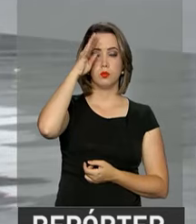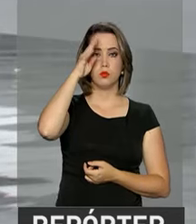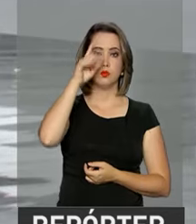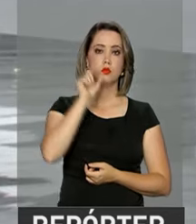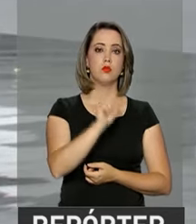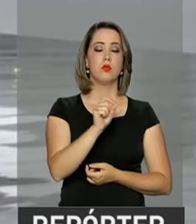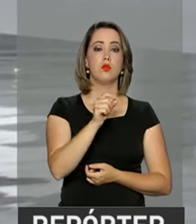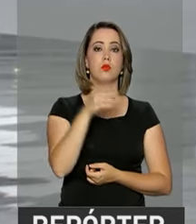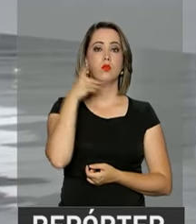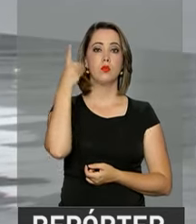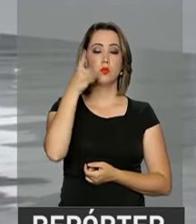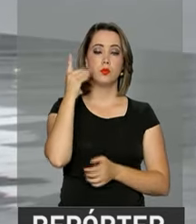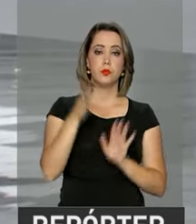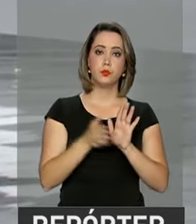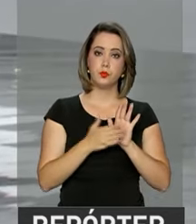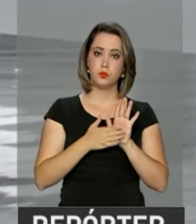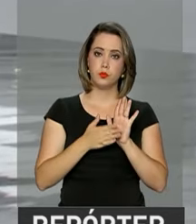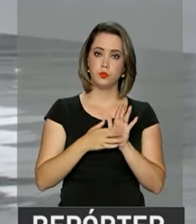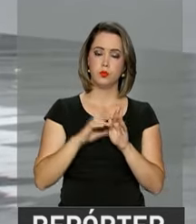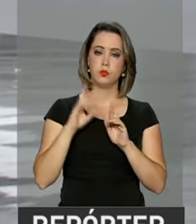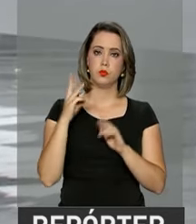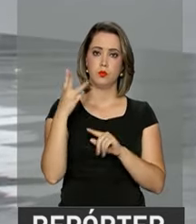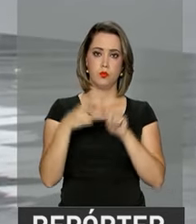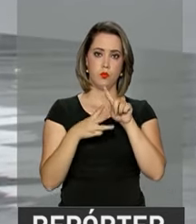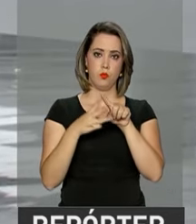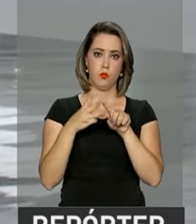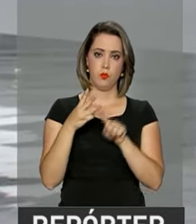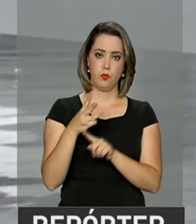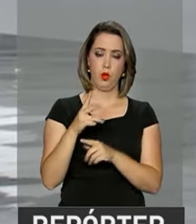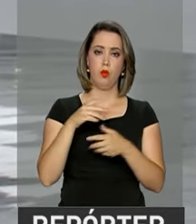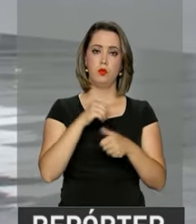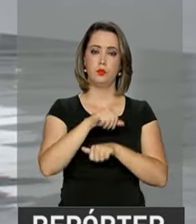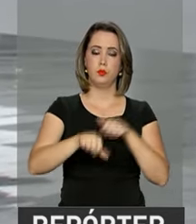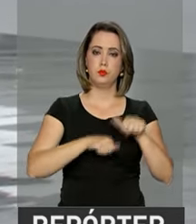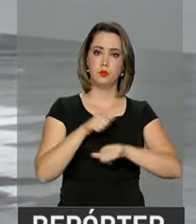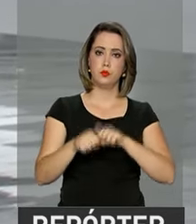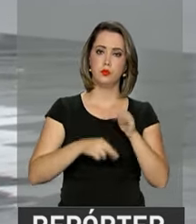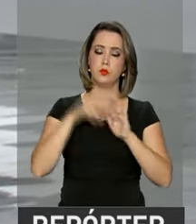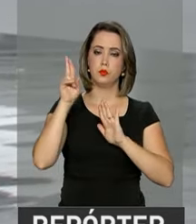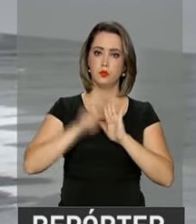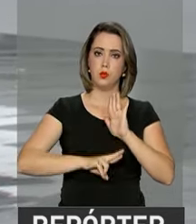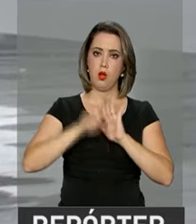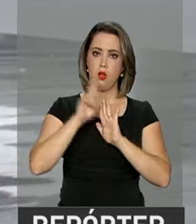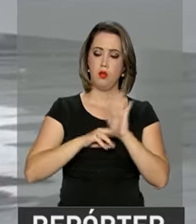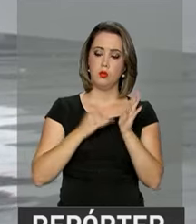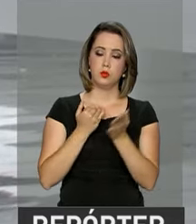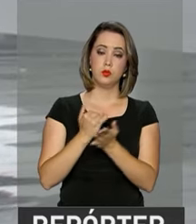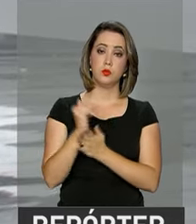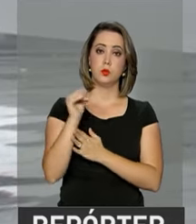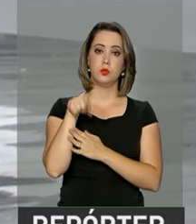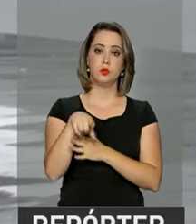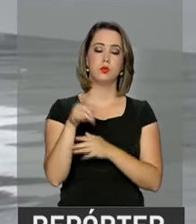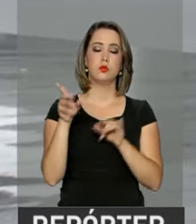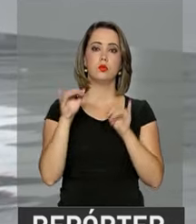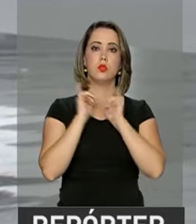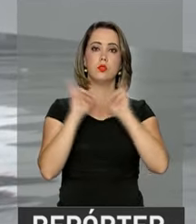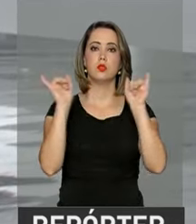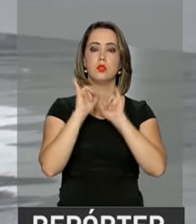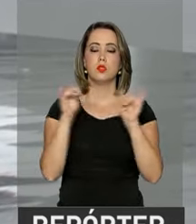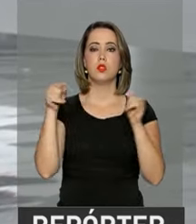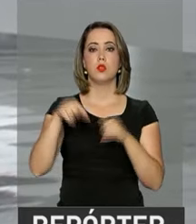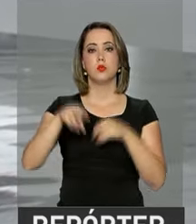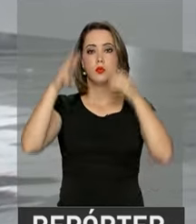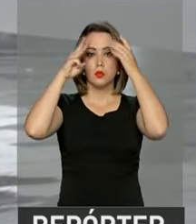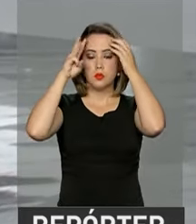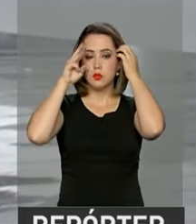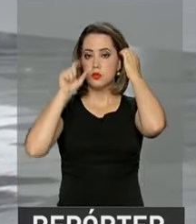deputado Artur Maia ainda apresentou três mudanças em relação ao relatório prévio que foi anunciado nesta terça-feira